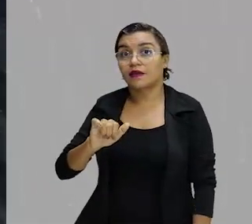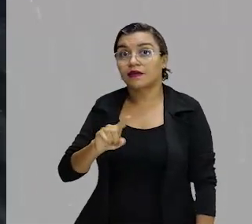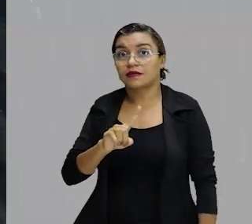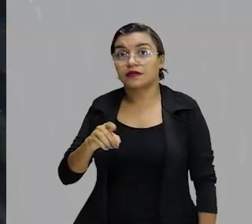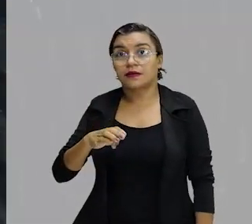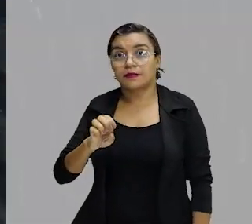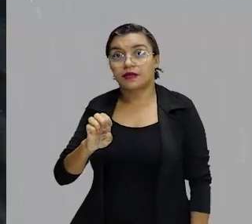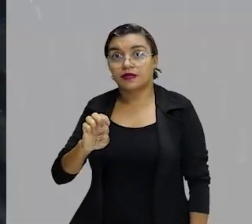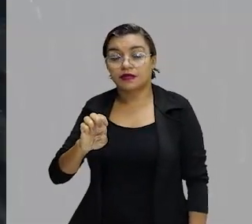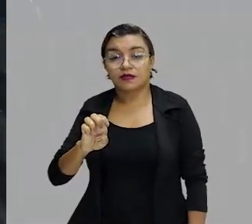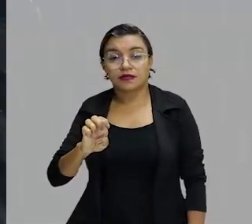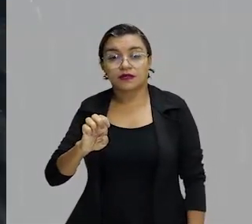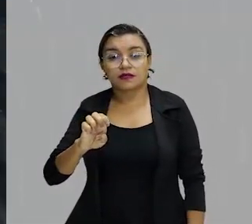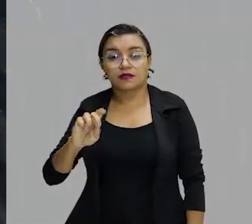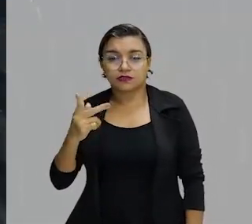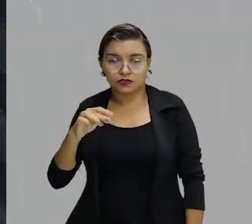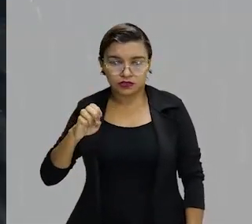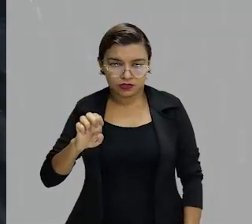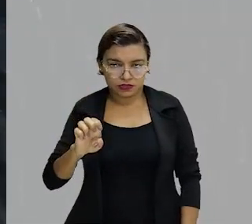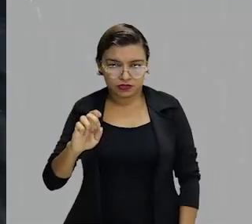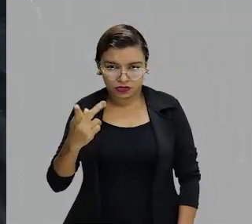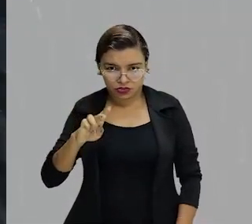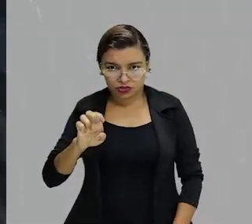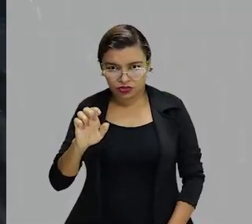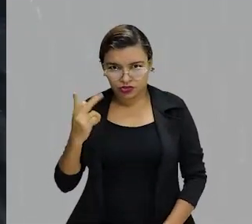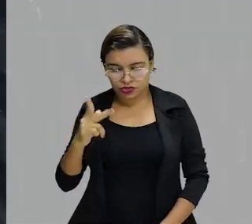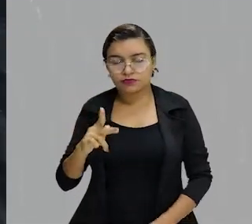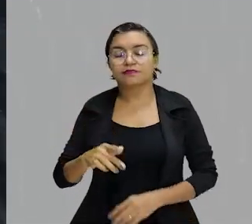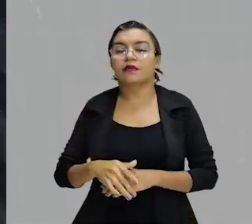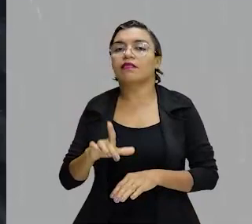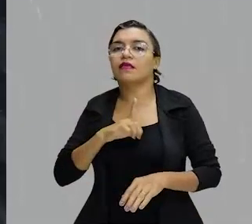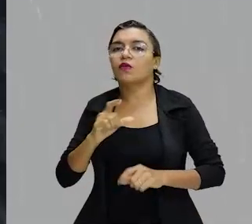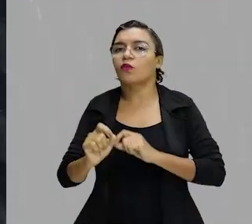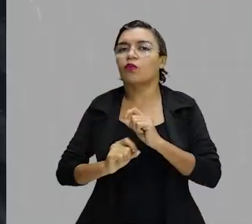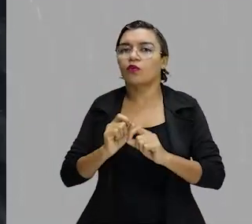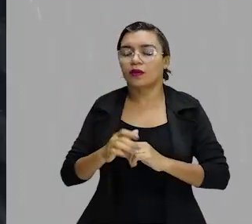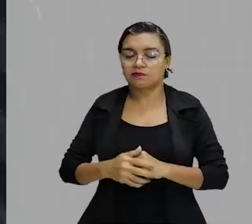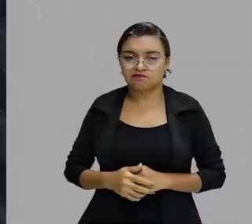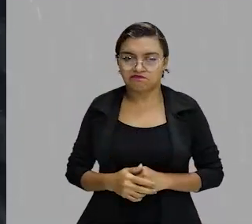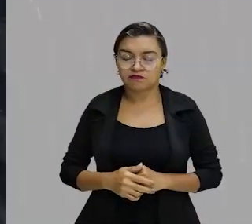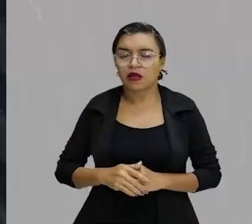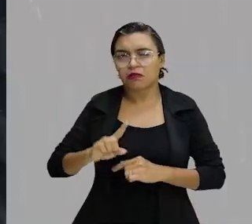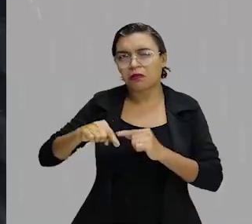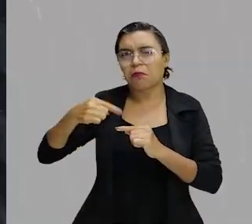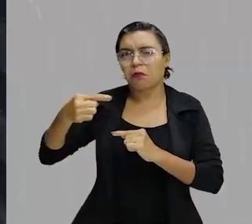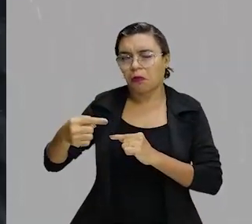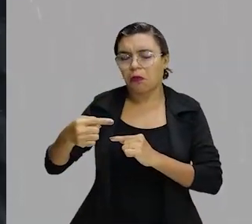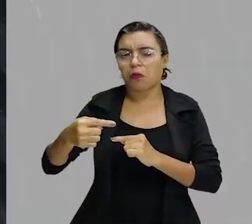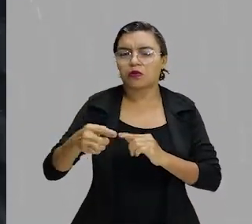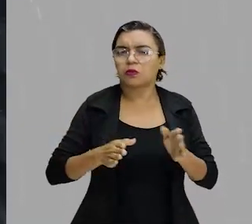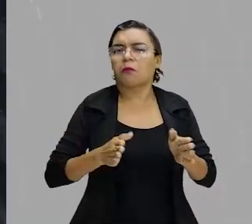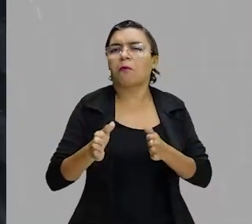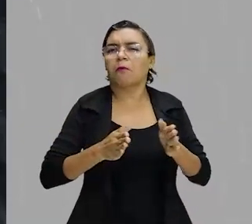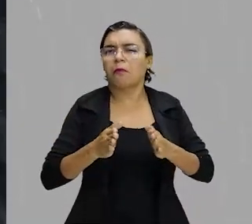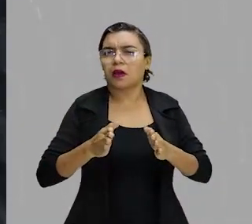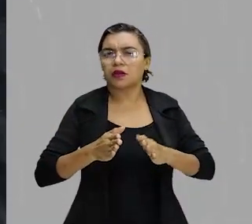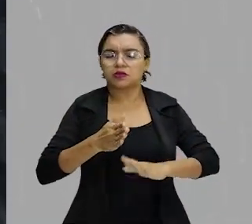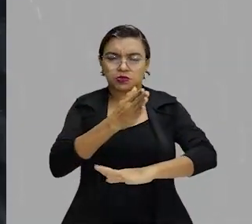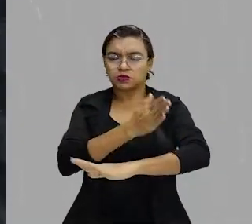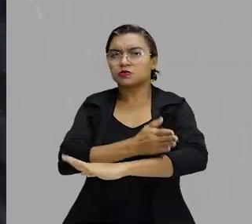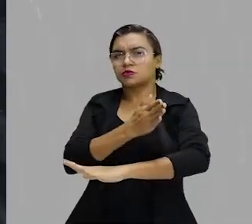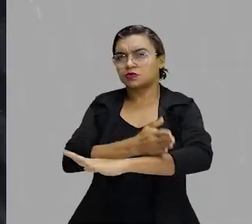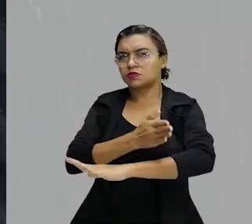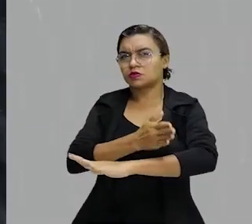movimento renascentista. Então, foi aquele período que trouxe de volta, depois da Idade Média, que tinha temáticas mais sombrias, mais